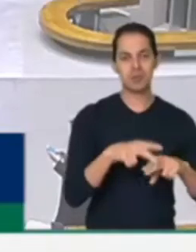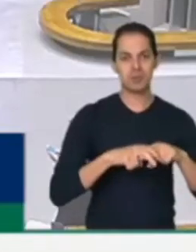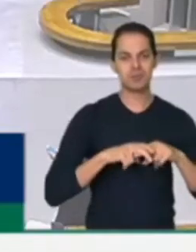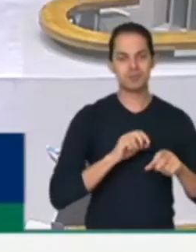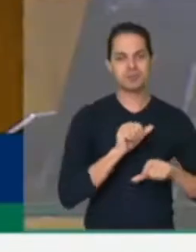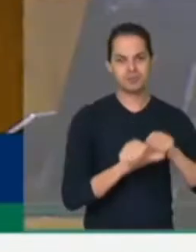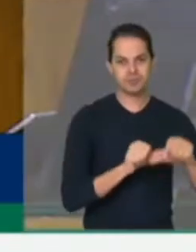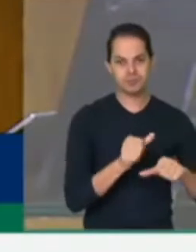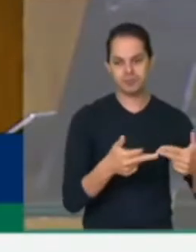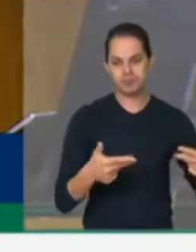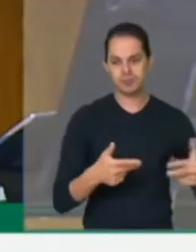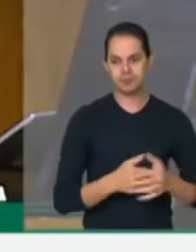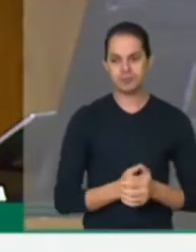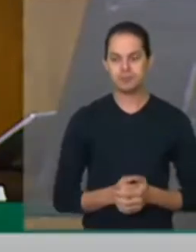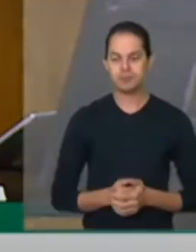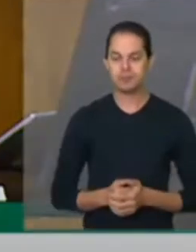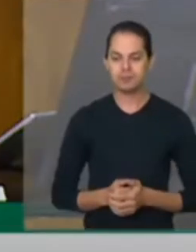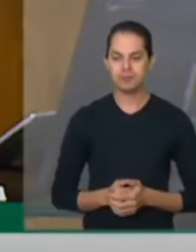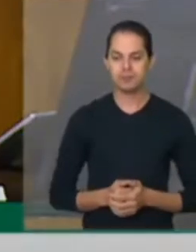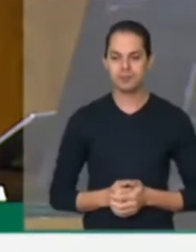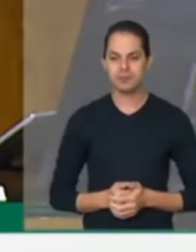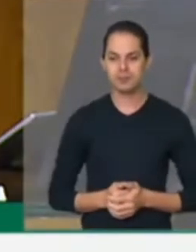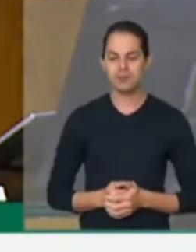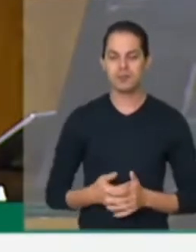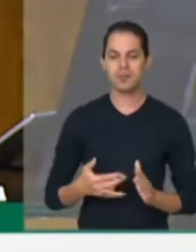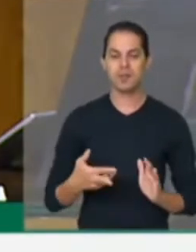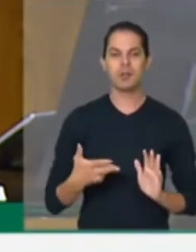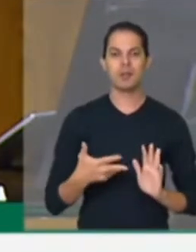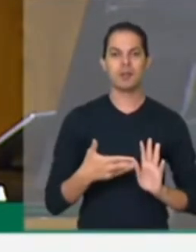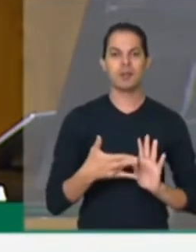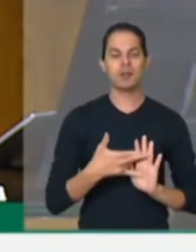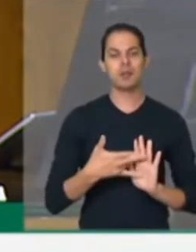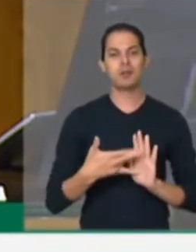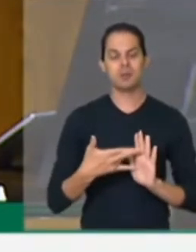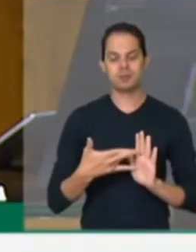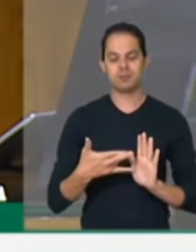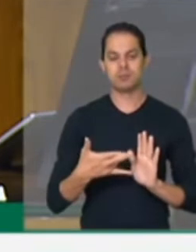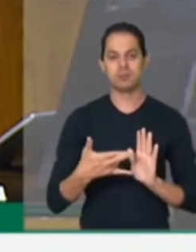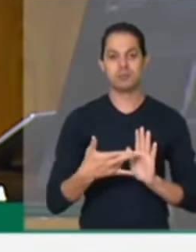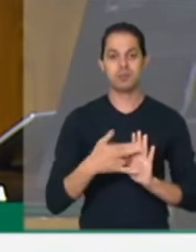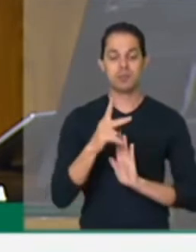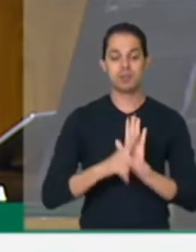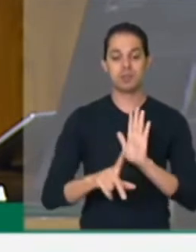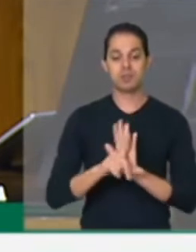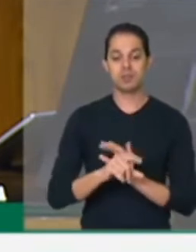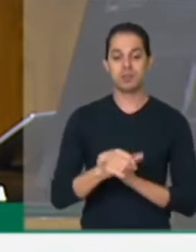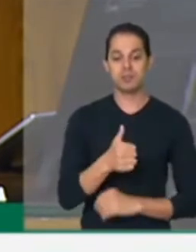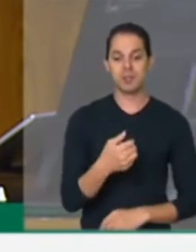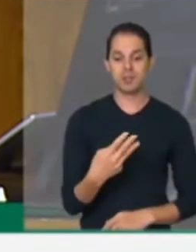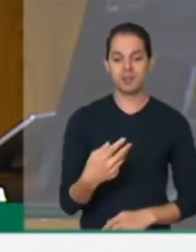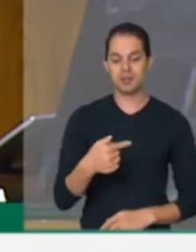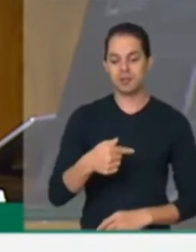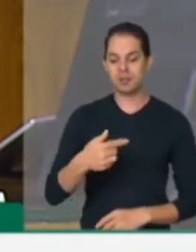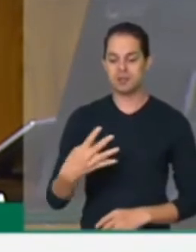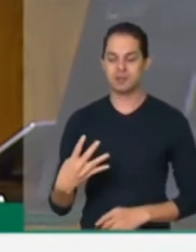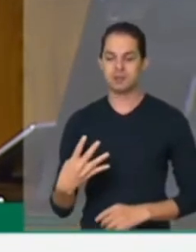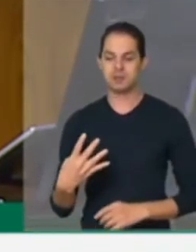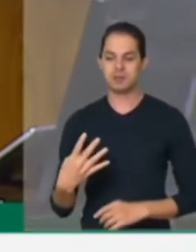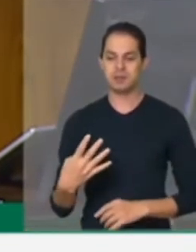Com base no artigo 155 do Regimento Interno, regime de urgência na apreciação do projeto de lei número 1374